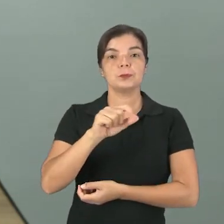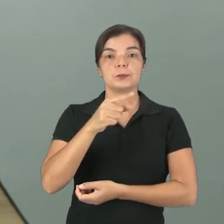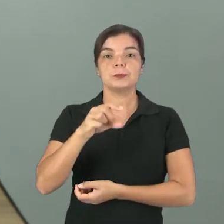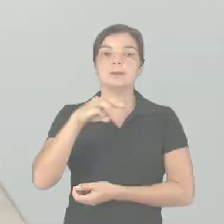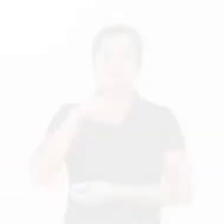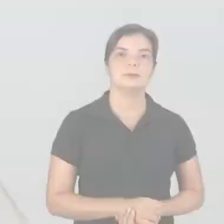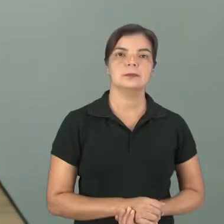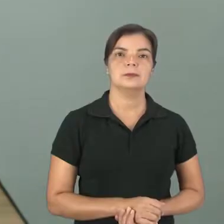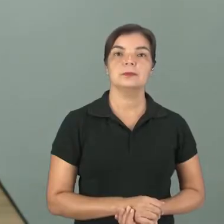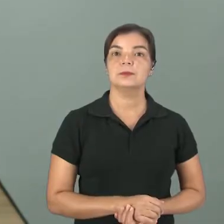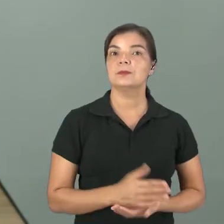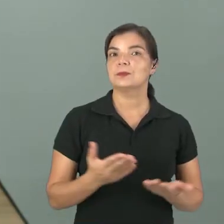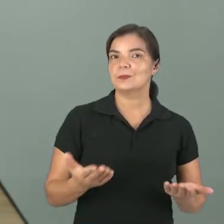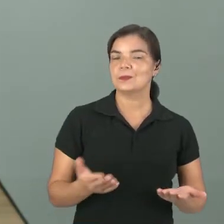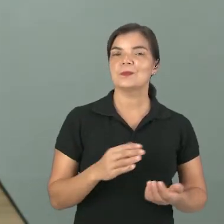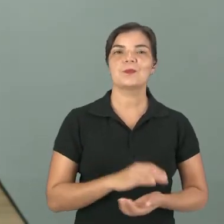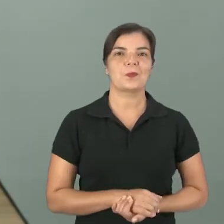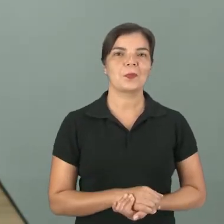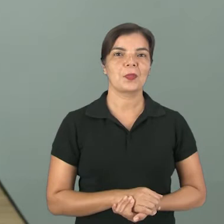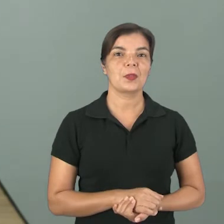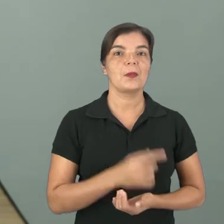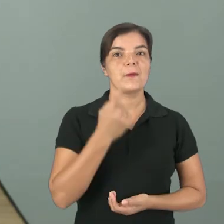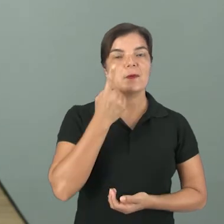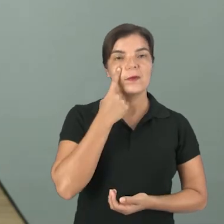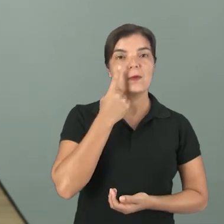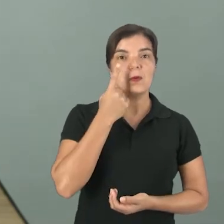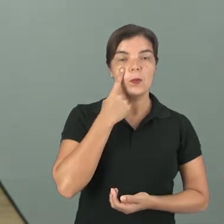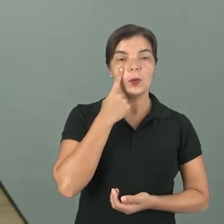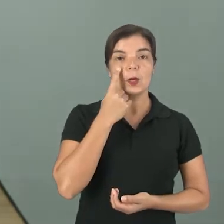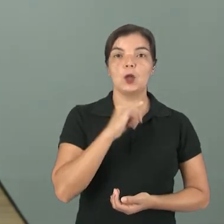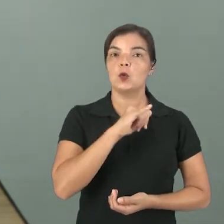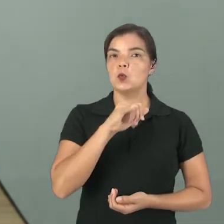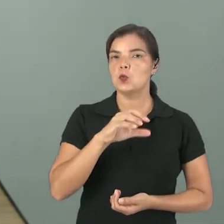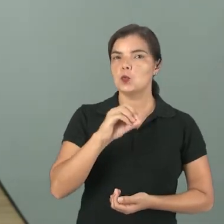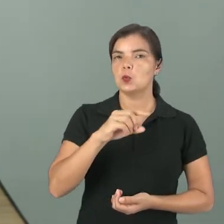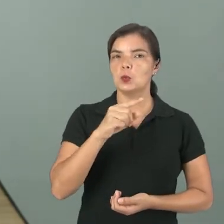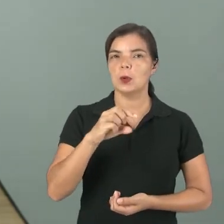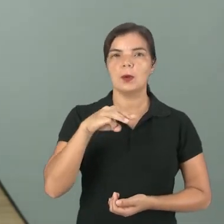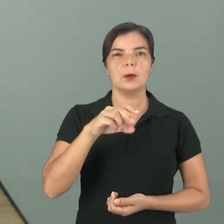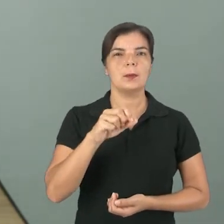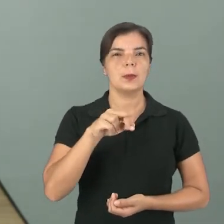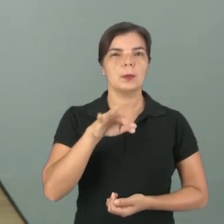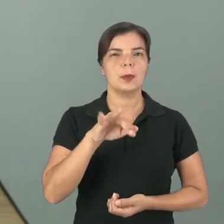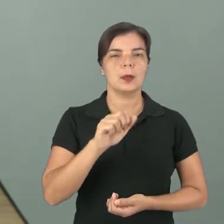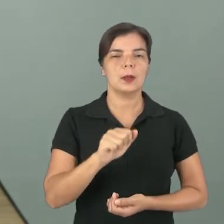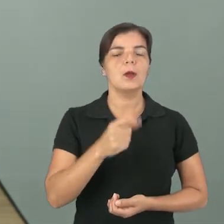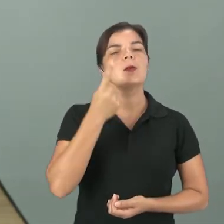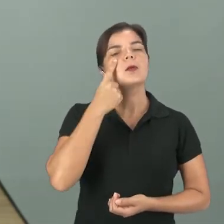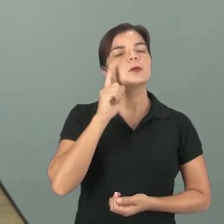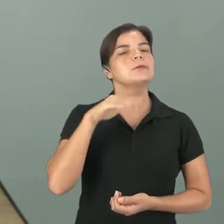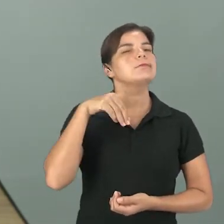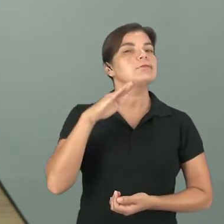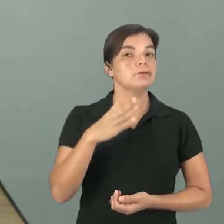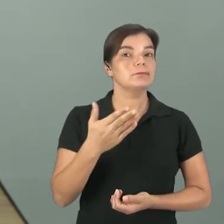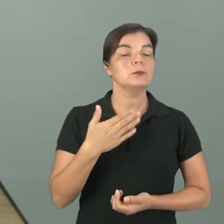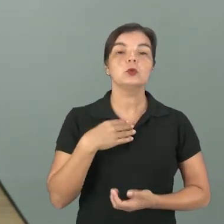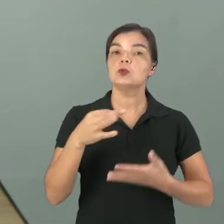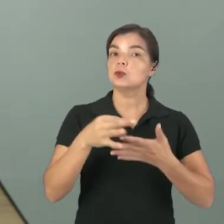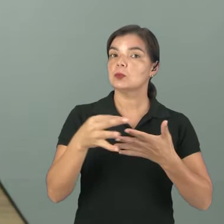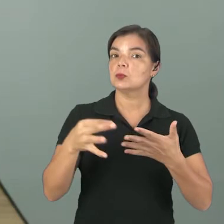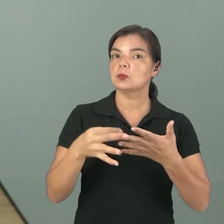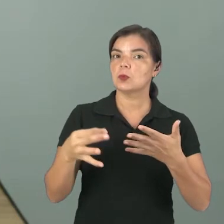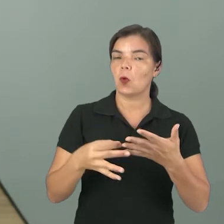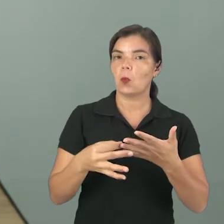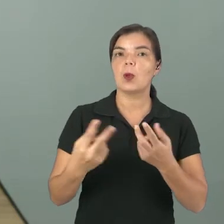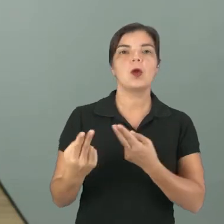não é verdade? Olhem só, crianças, nós acabamos de ver sobre João e Maria. Mas o que mais podemos encontrar de elementos